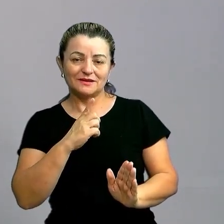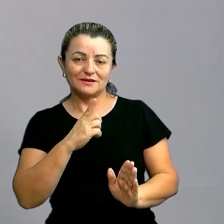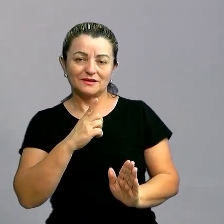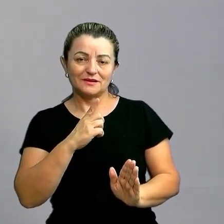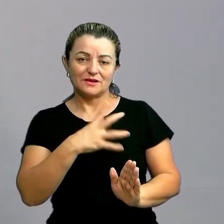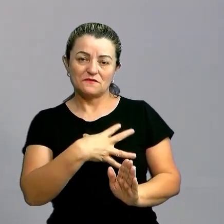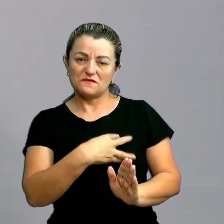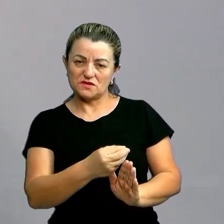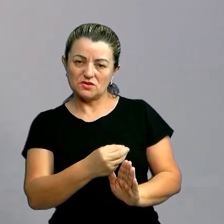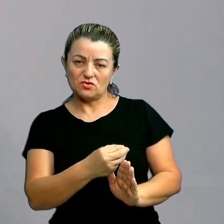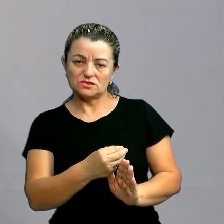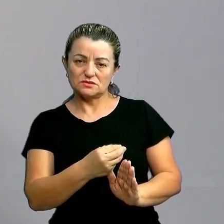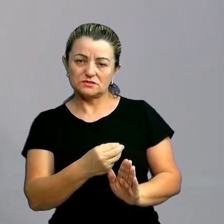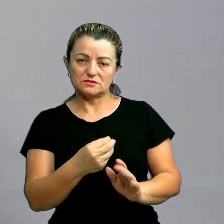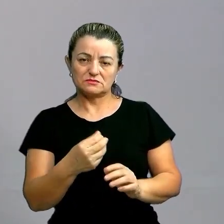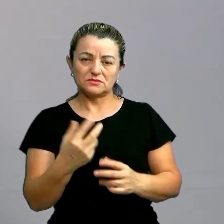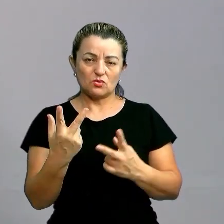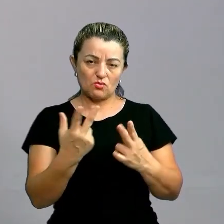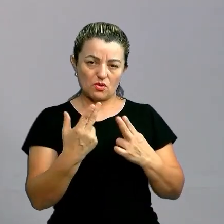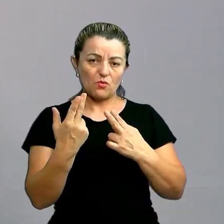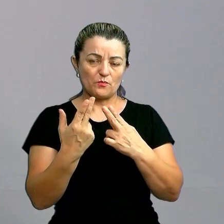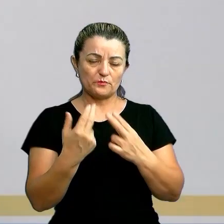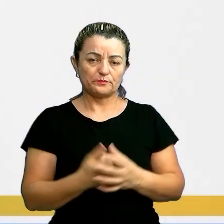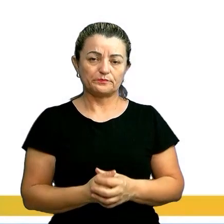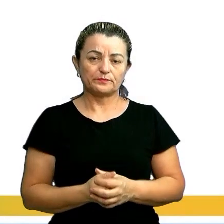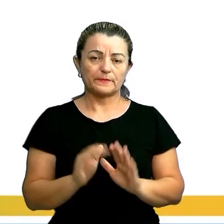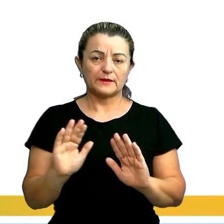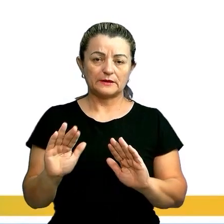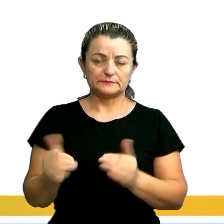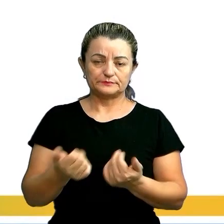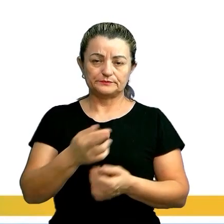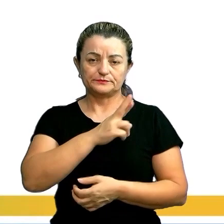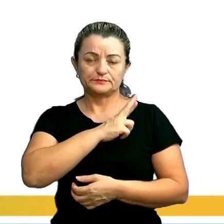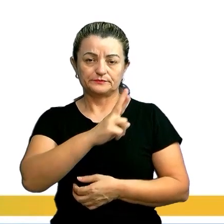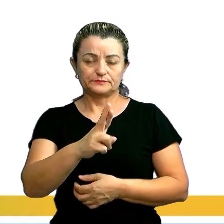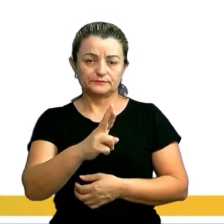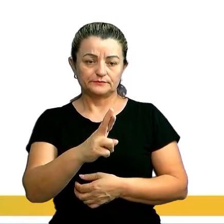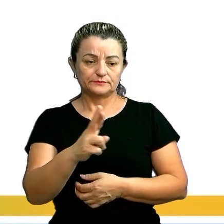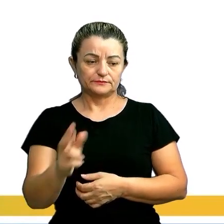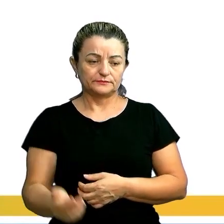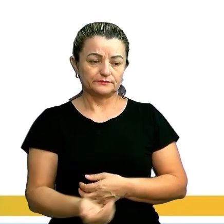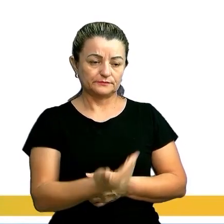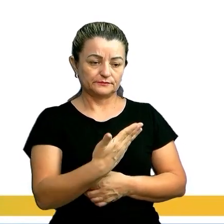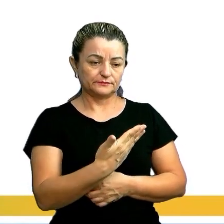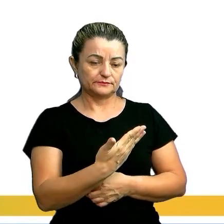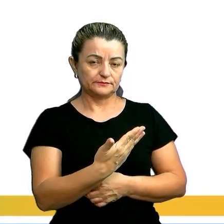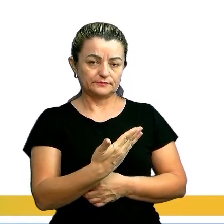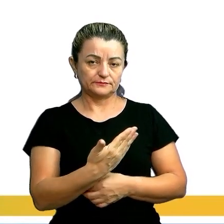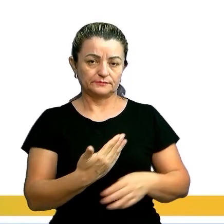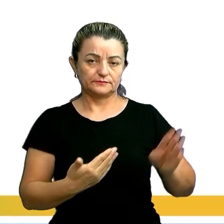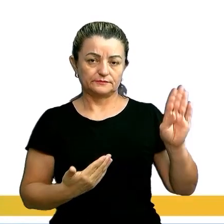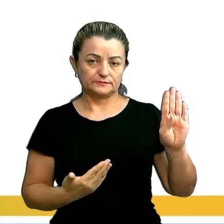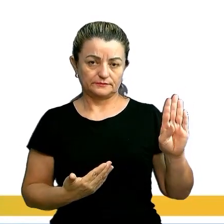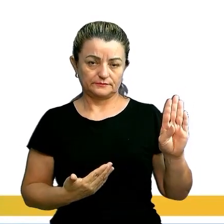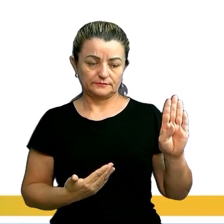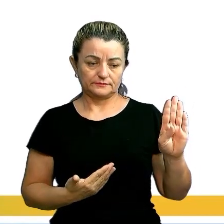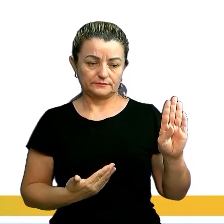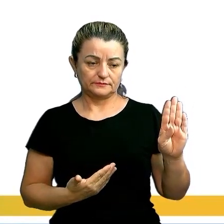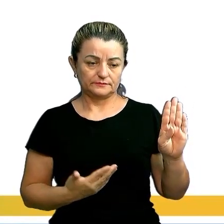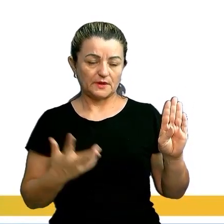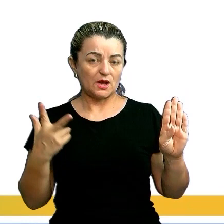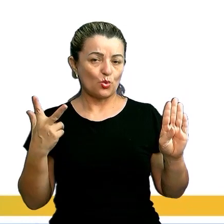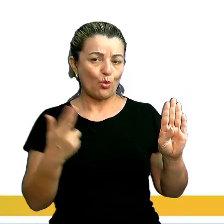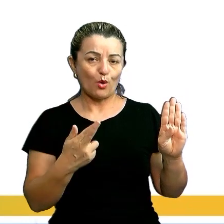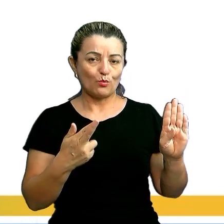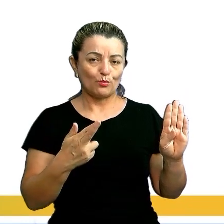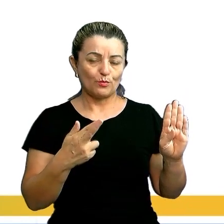Por isso que na questão a resposta correta vai ser uma não esperada por nós, da mesma